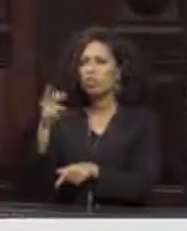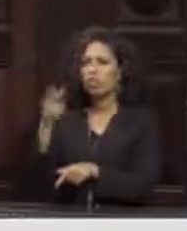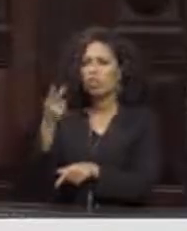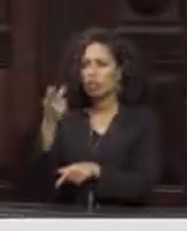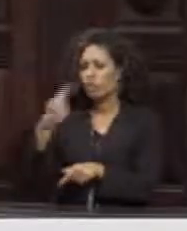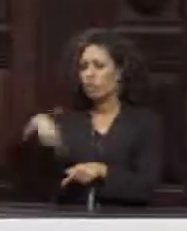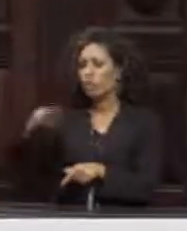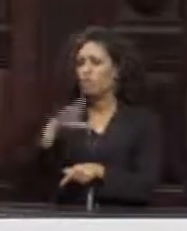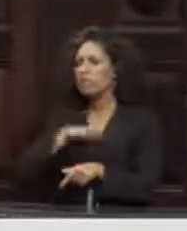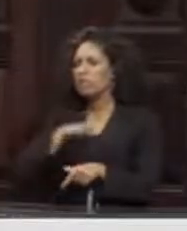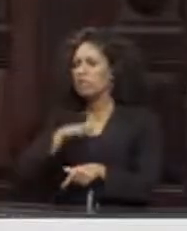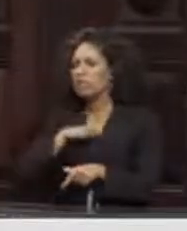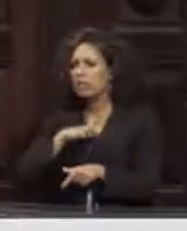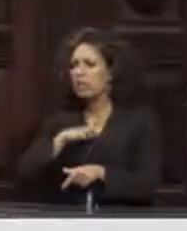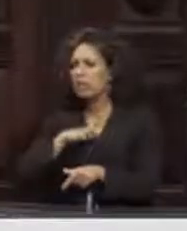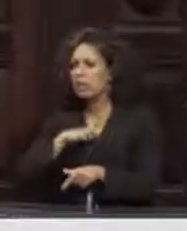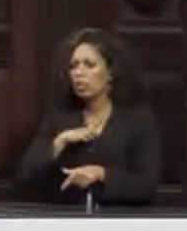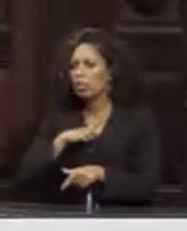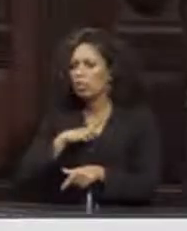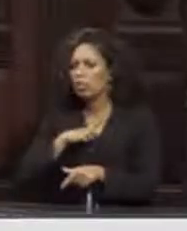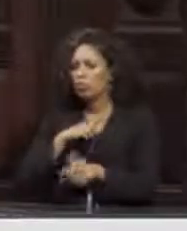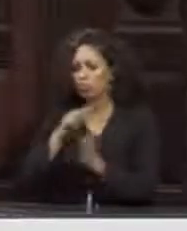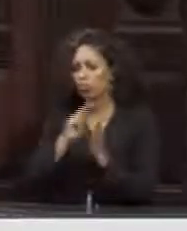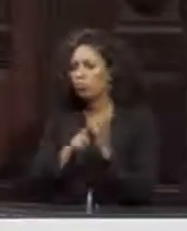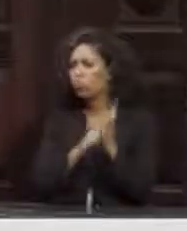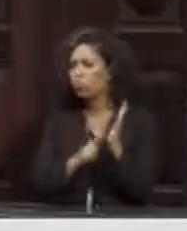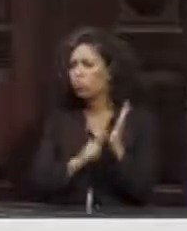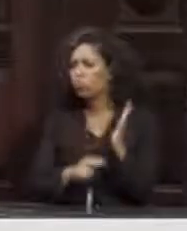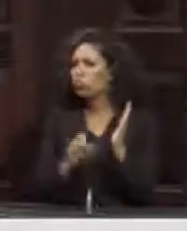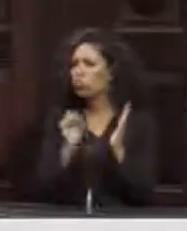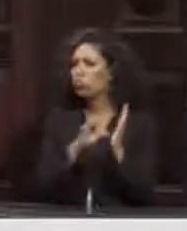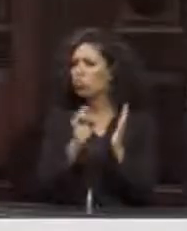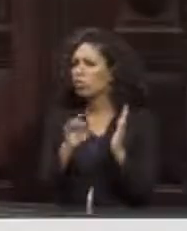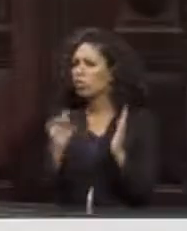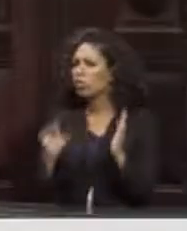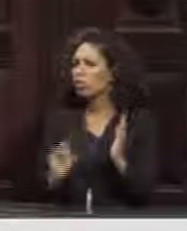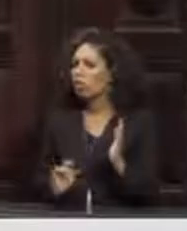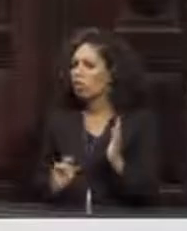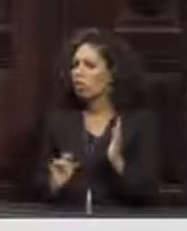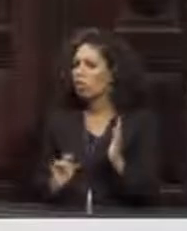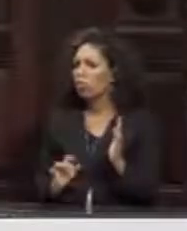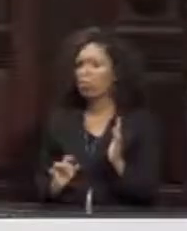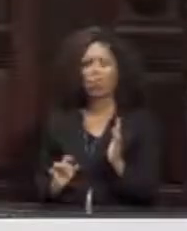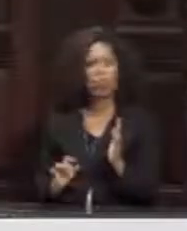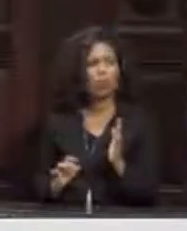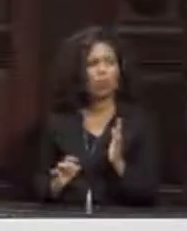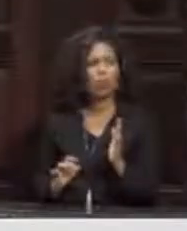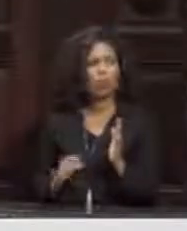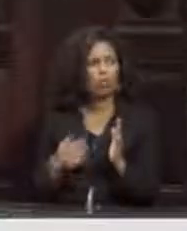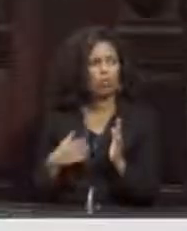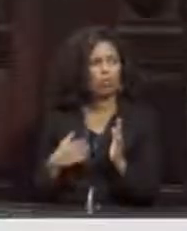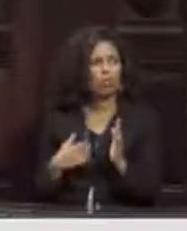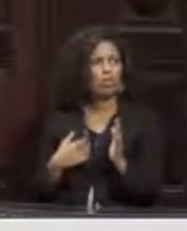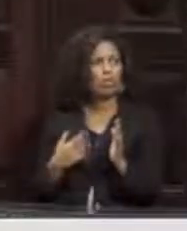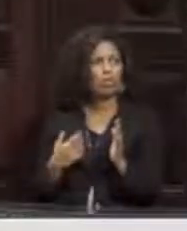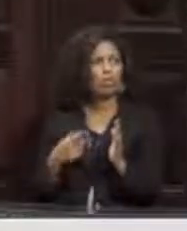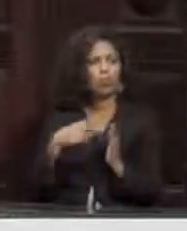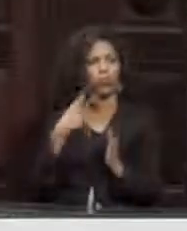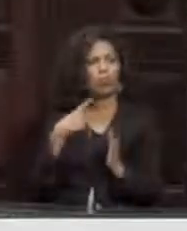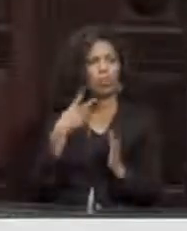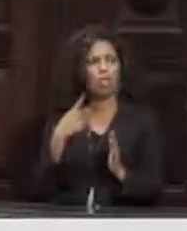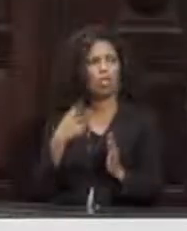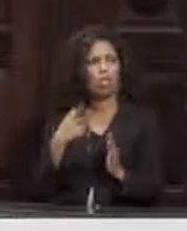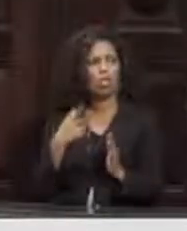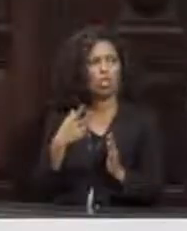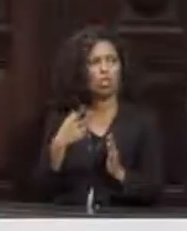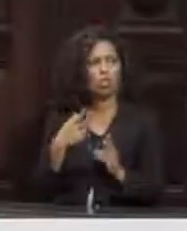Deputado nós Paulo conhecemos Ramos, quais são esses concluir, credores. Então, eu encerro, senhor, dizendo que os